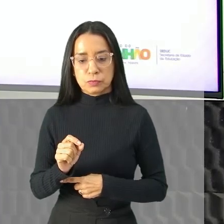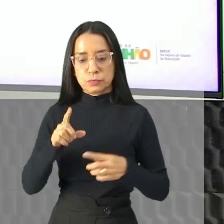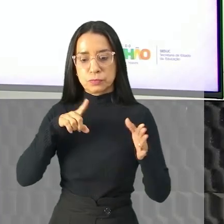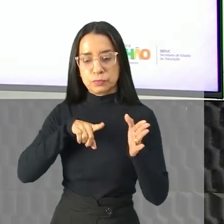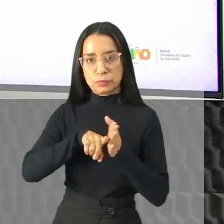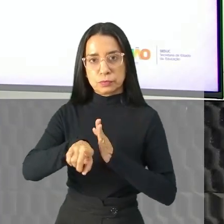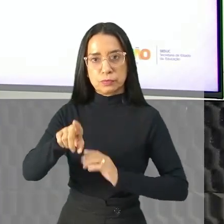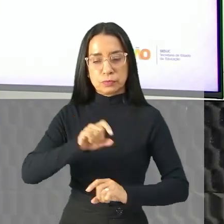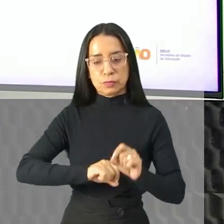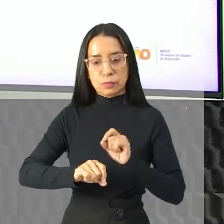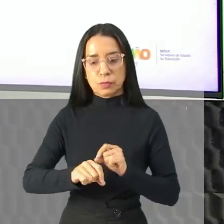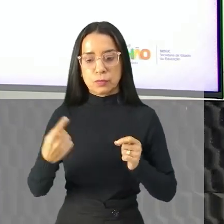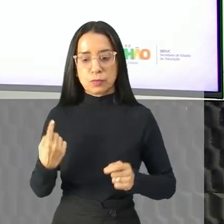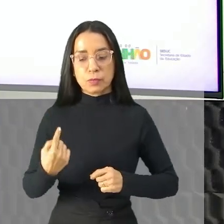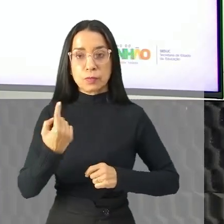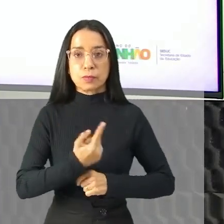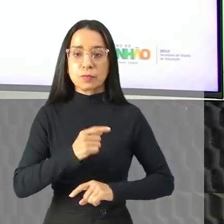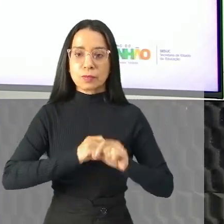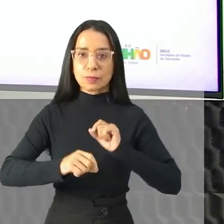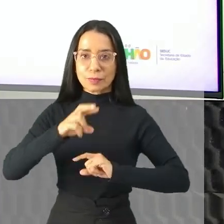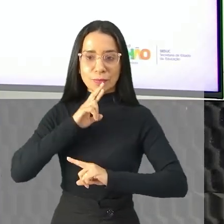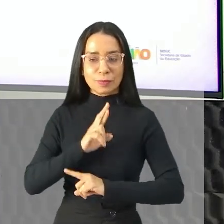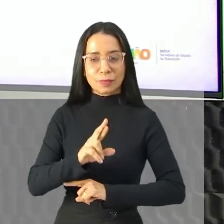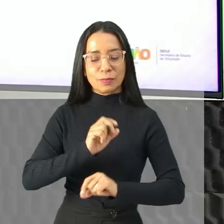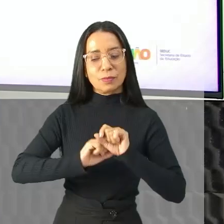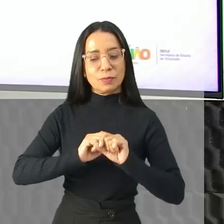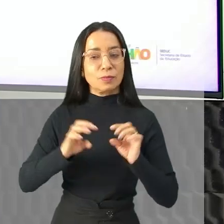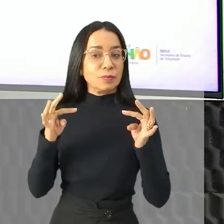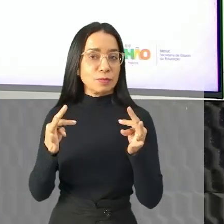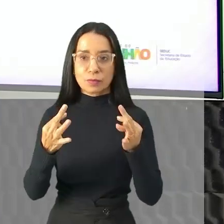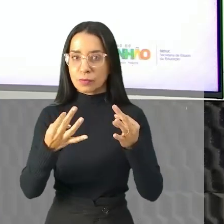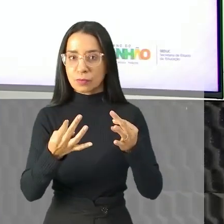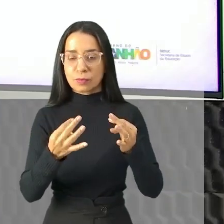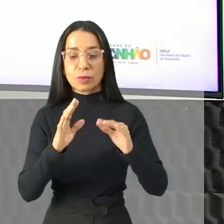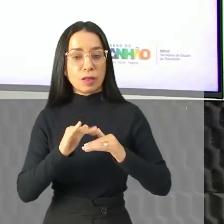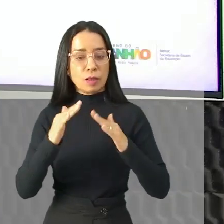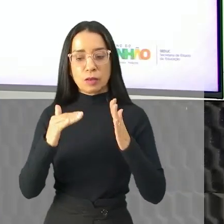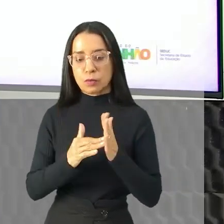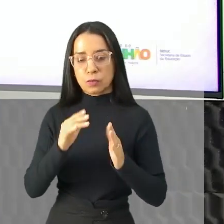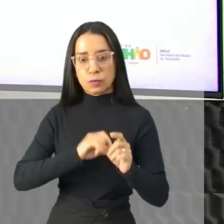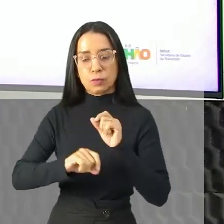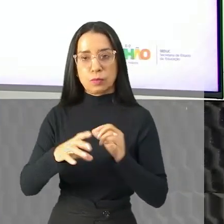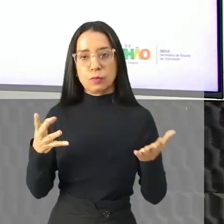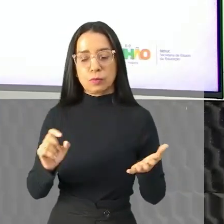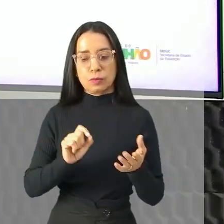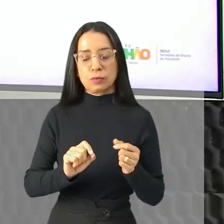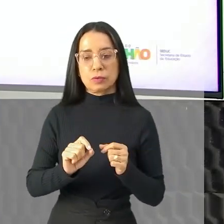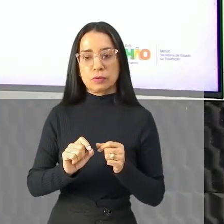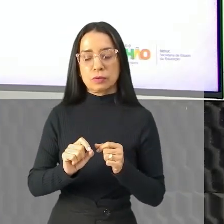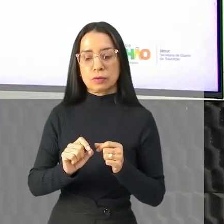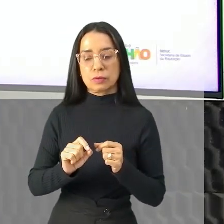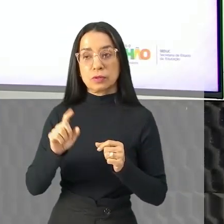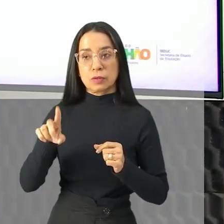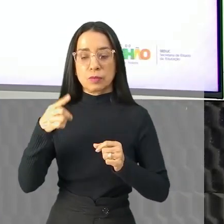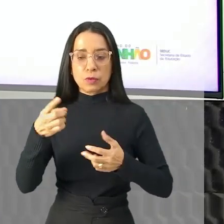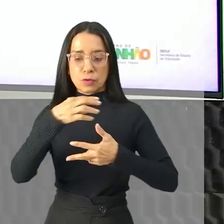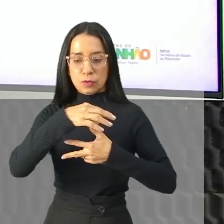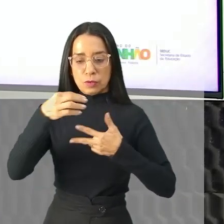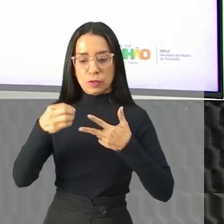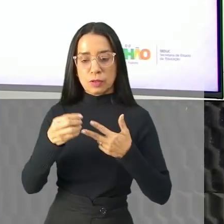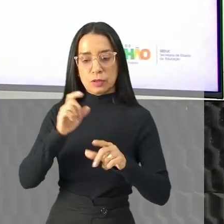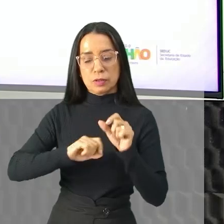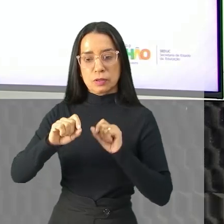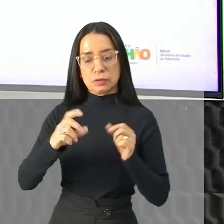as questões, né, nossas, resolvendo todas elas aqui do PAS, a do Enem, né, depois a gente vai